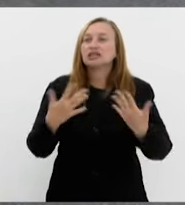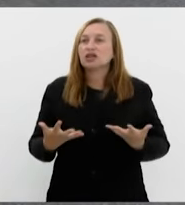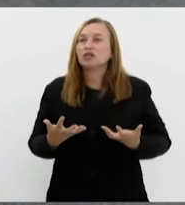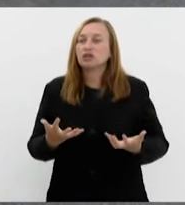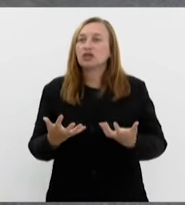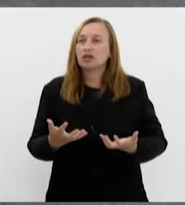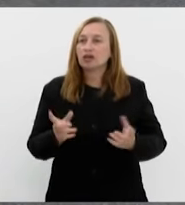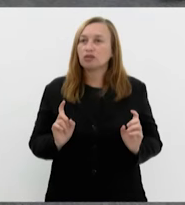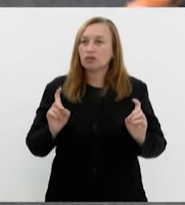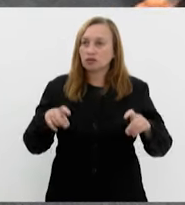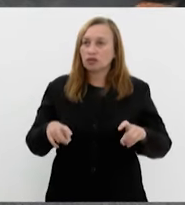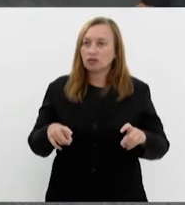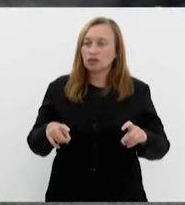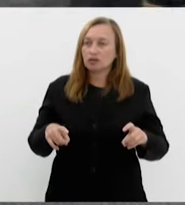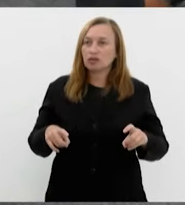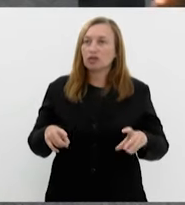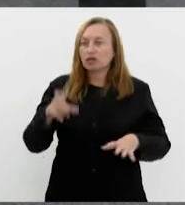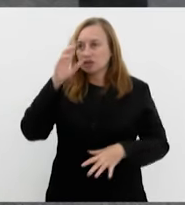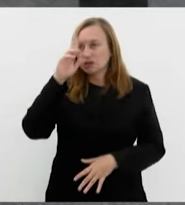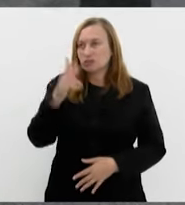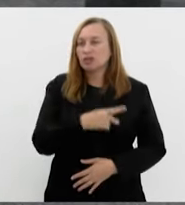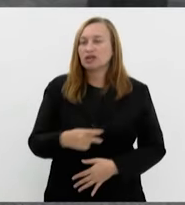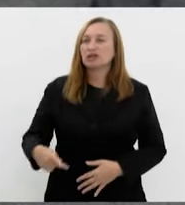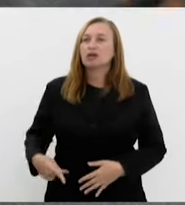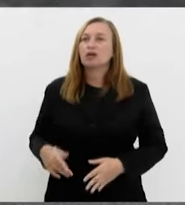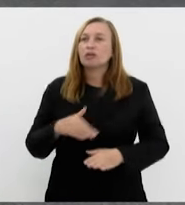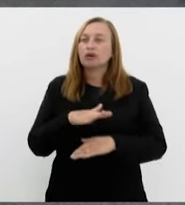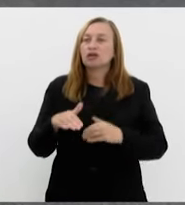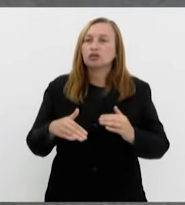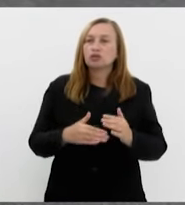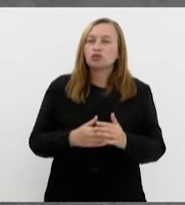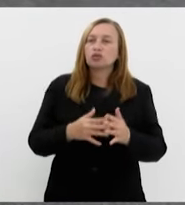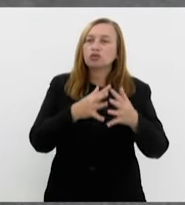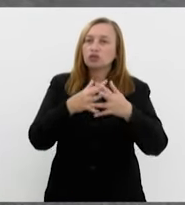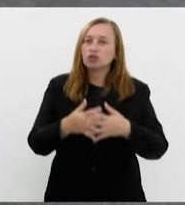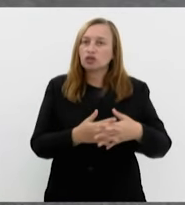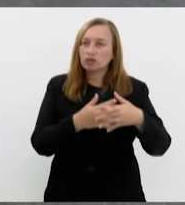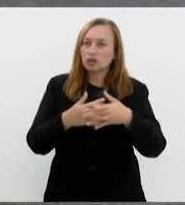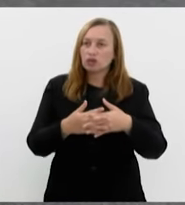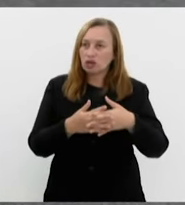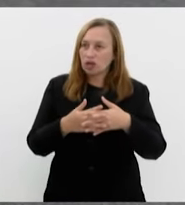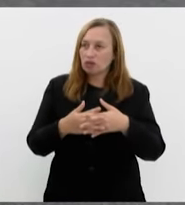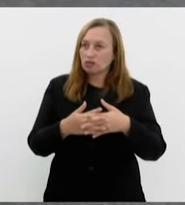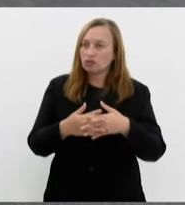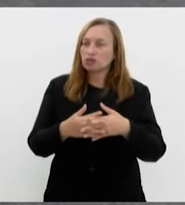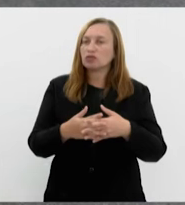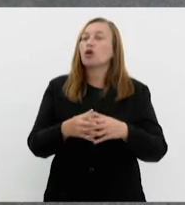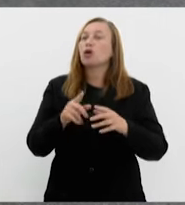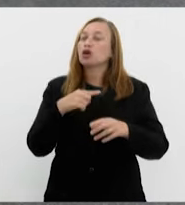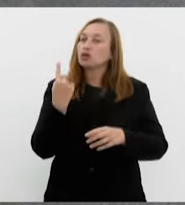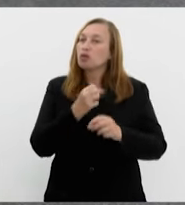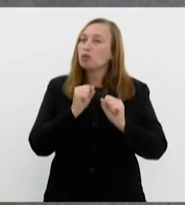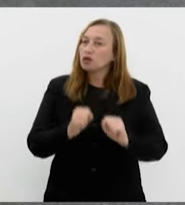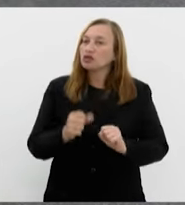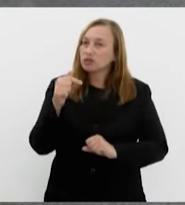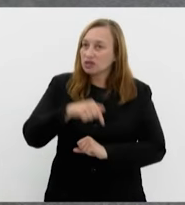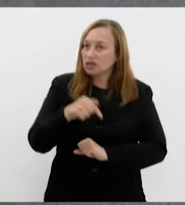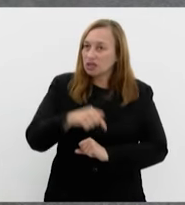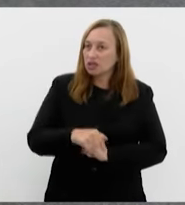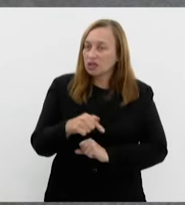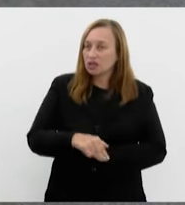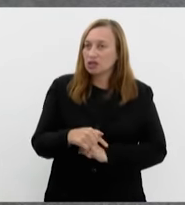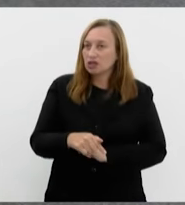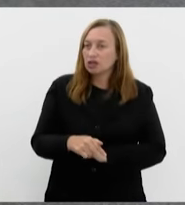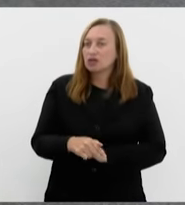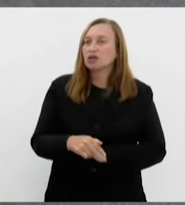o meu gabinete, portas abertas, senhora presidente, para todos os caminhoneiros, para que possamos aqui unirmos força e fazer